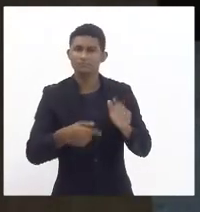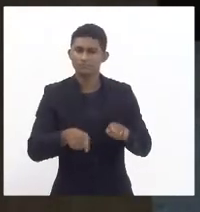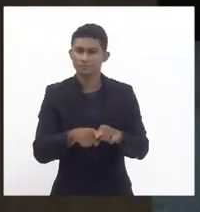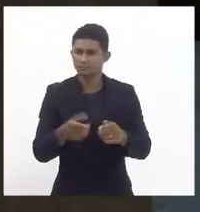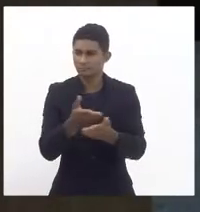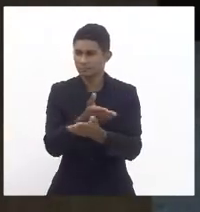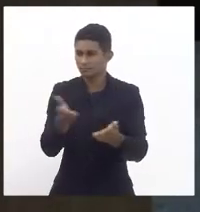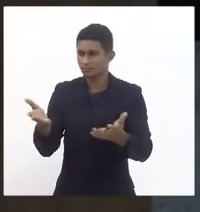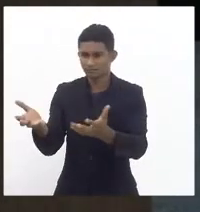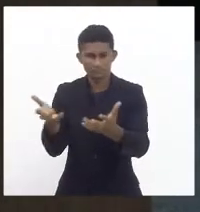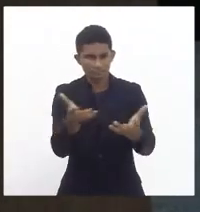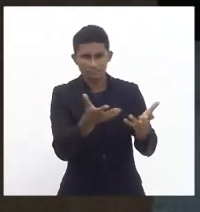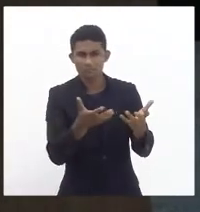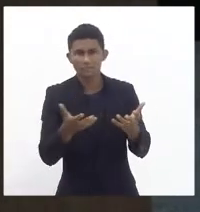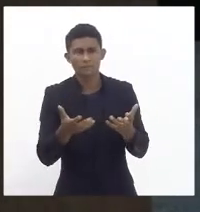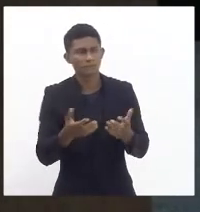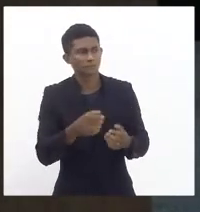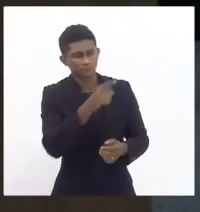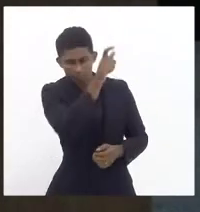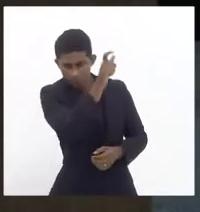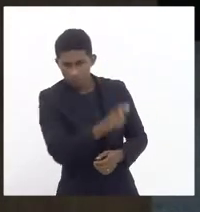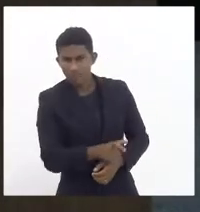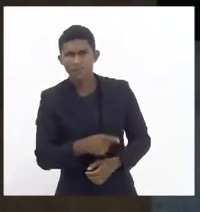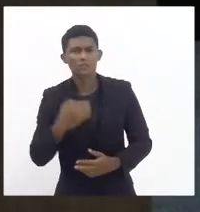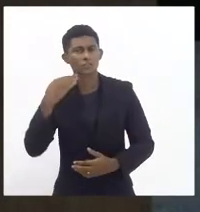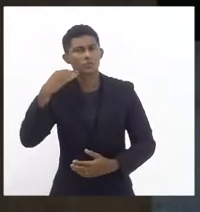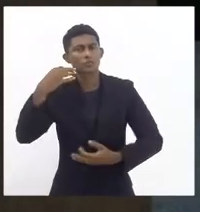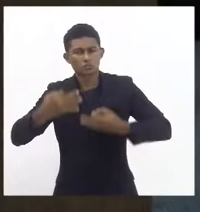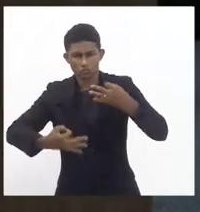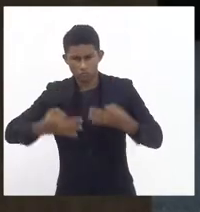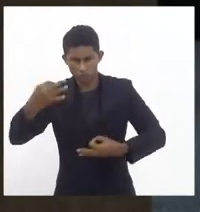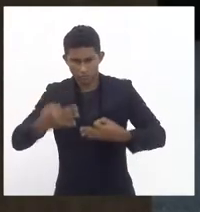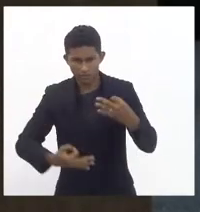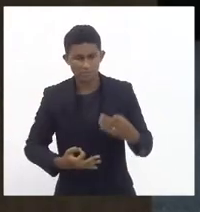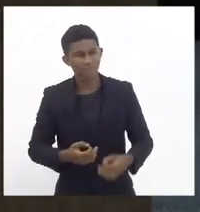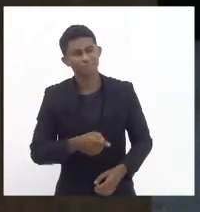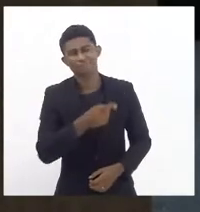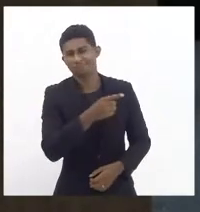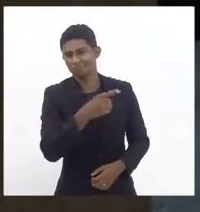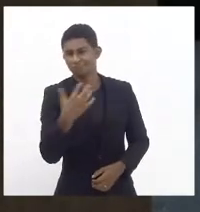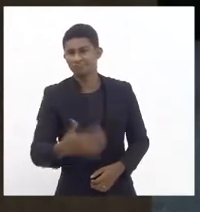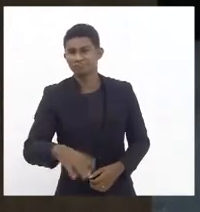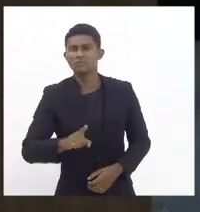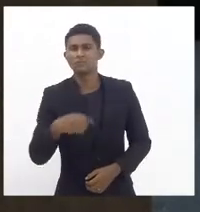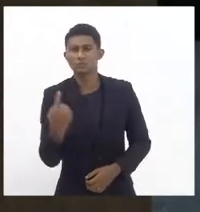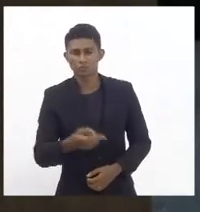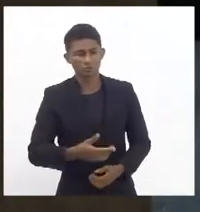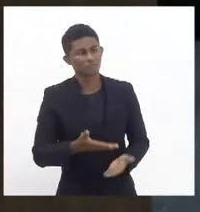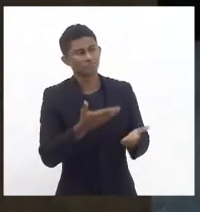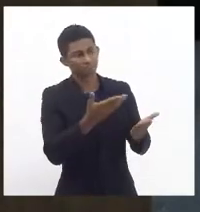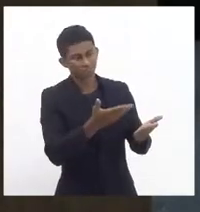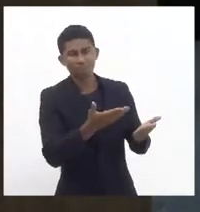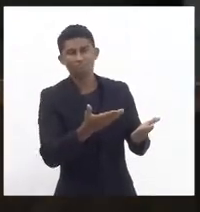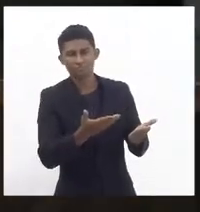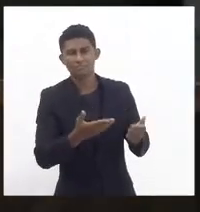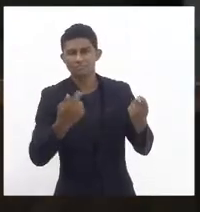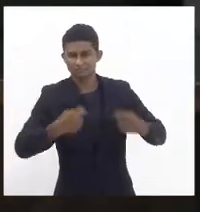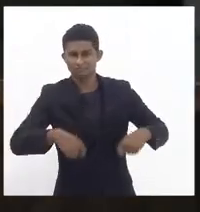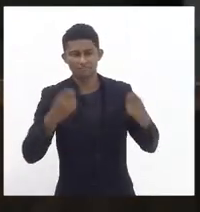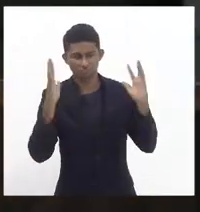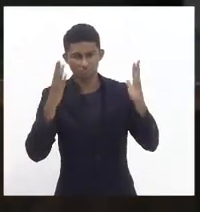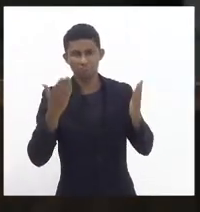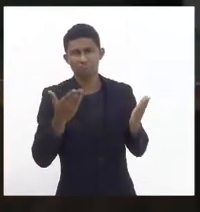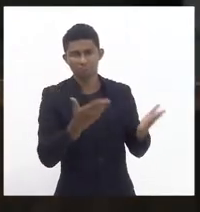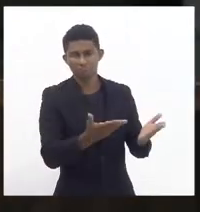desejar ele é um juiz que merece fazemos essa homenagem aí toda